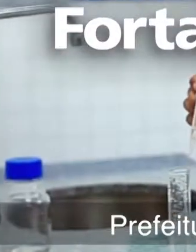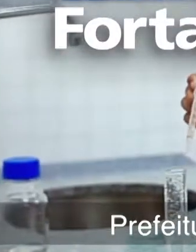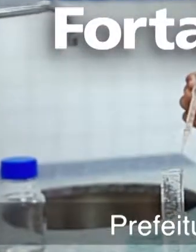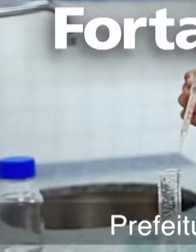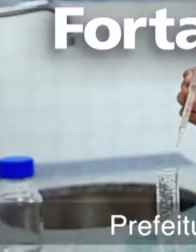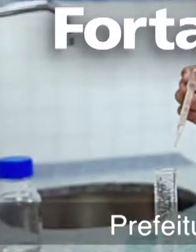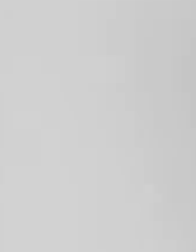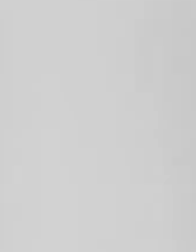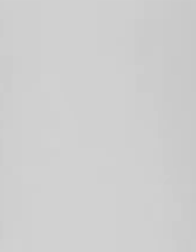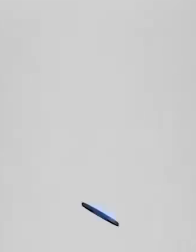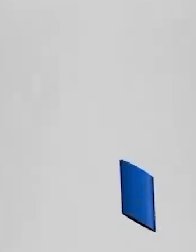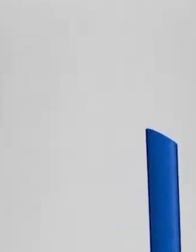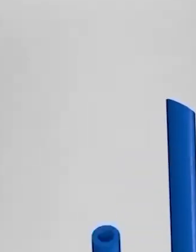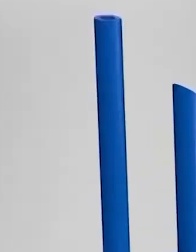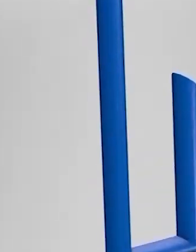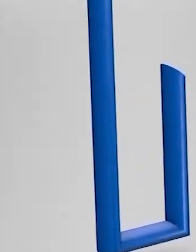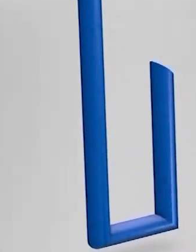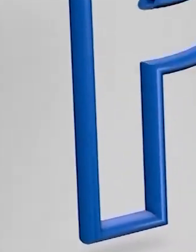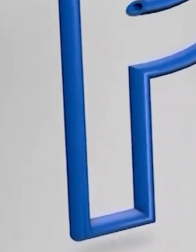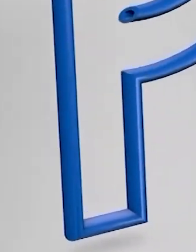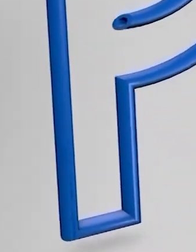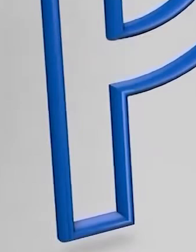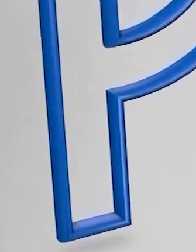a gente que faz.